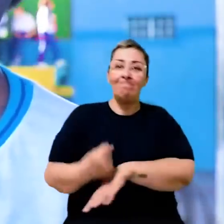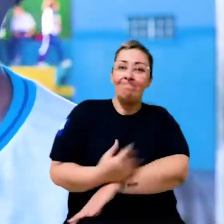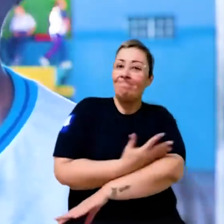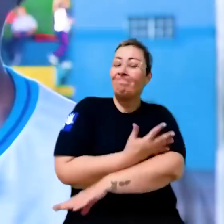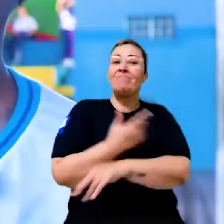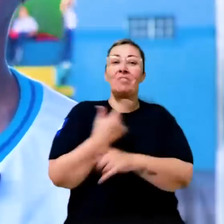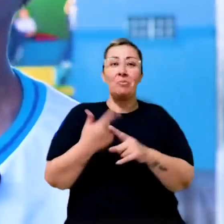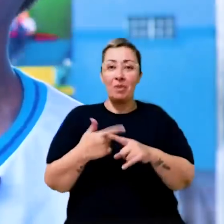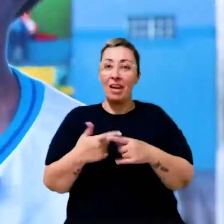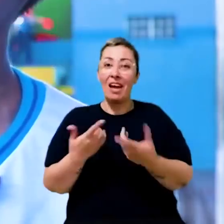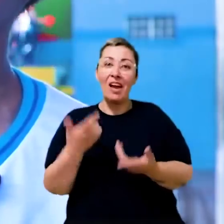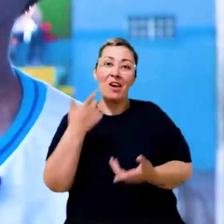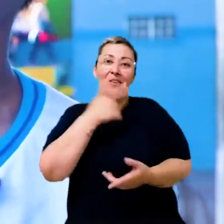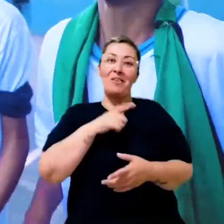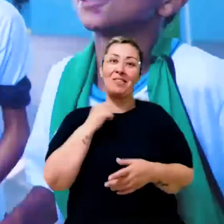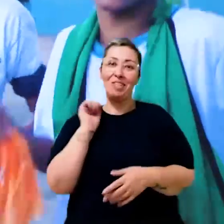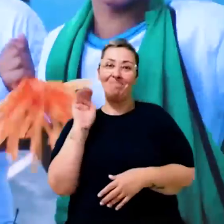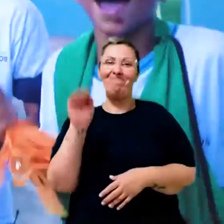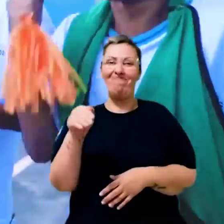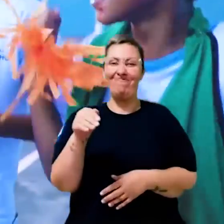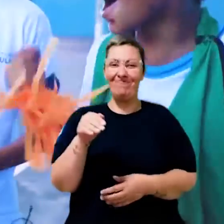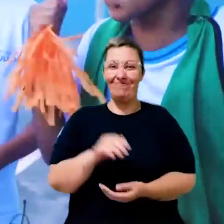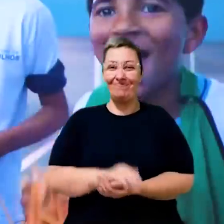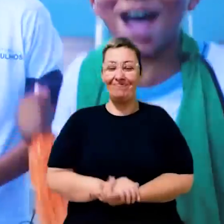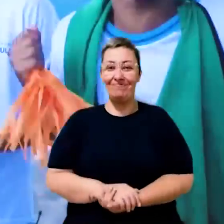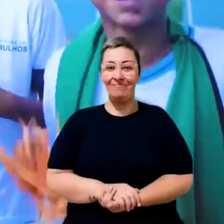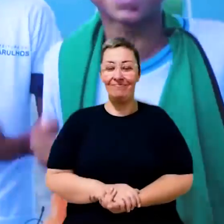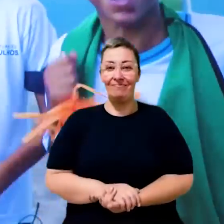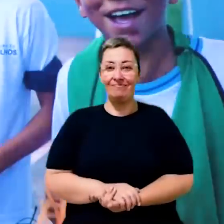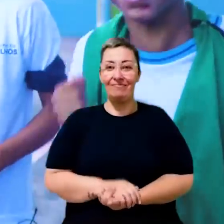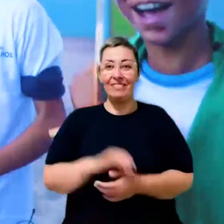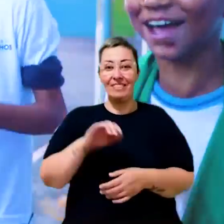porque dessa vez eu consegui fazer um gol.